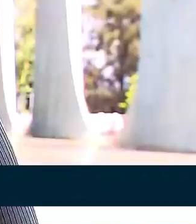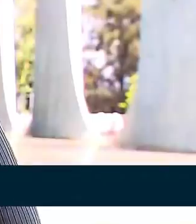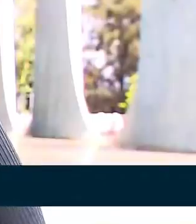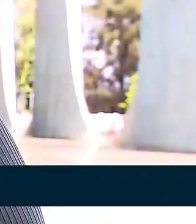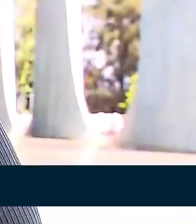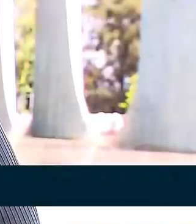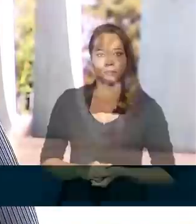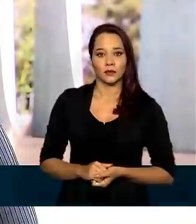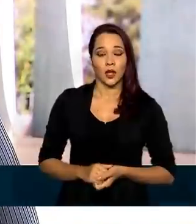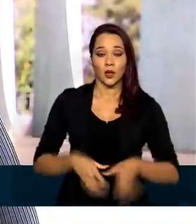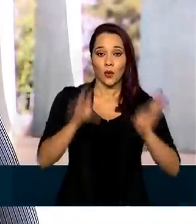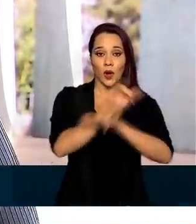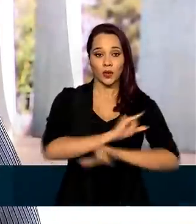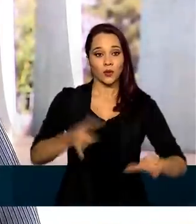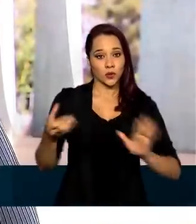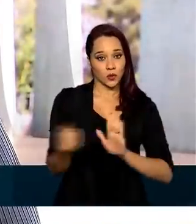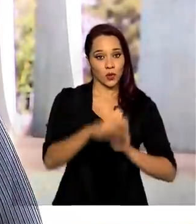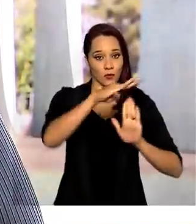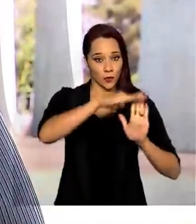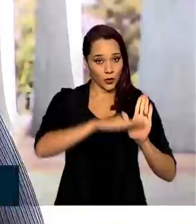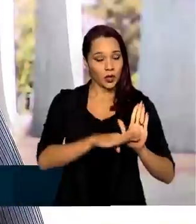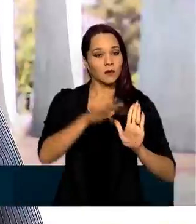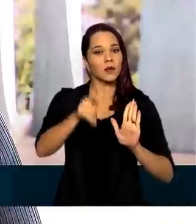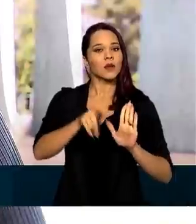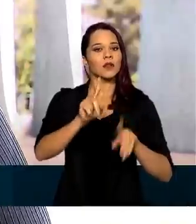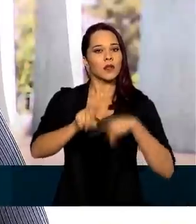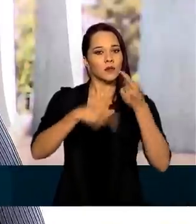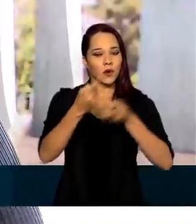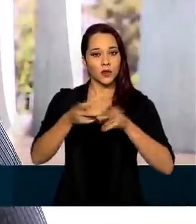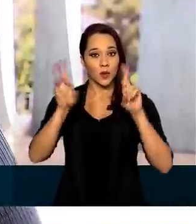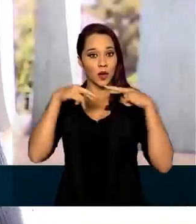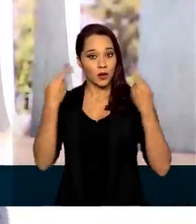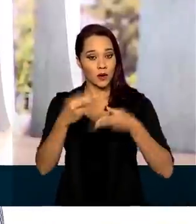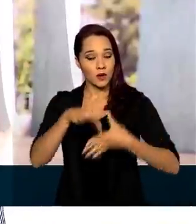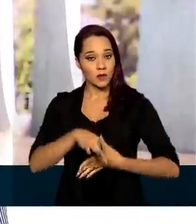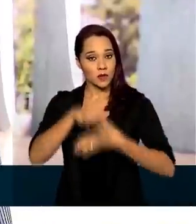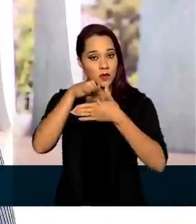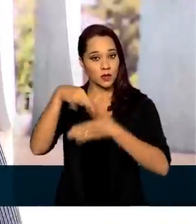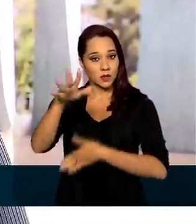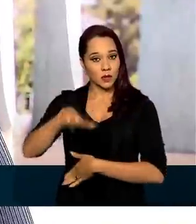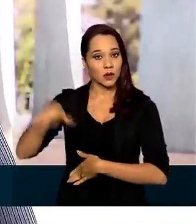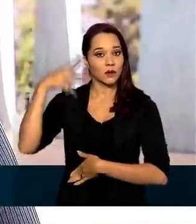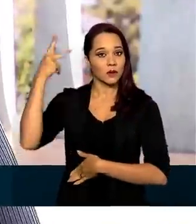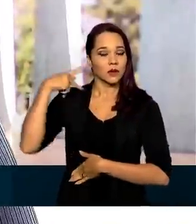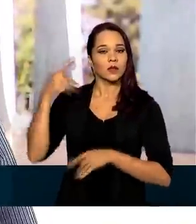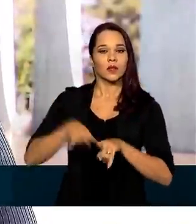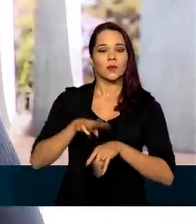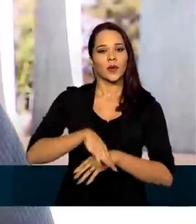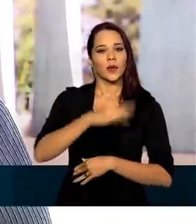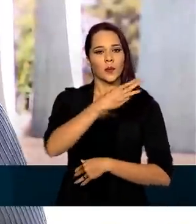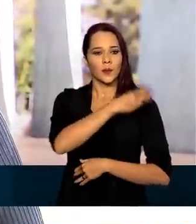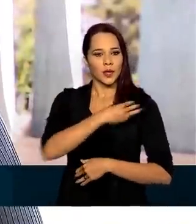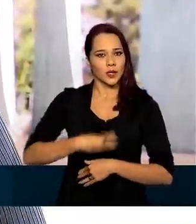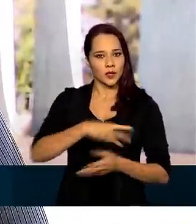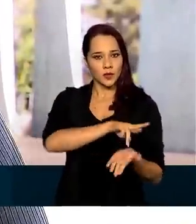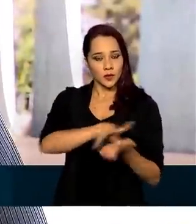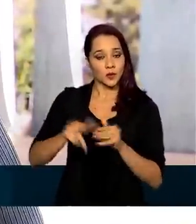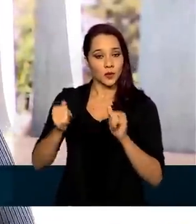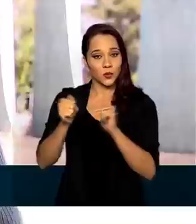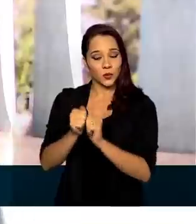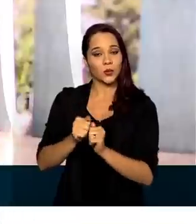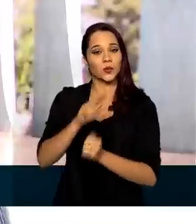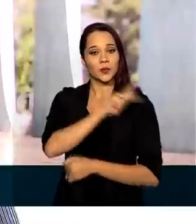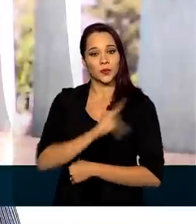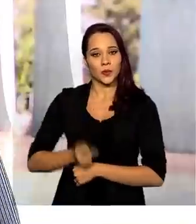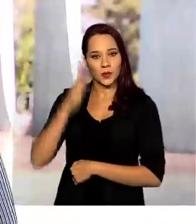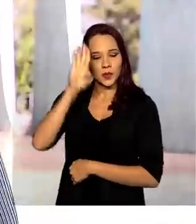possível. O anúncio do novo programa foi feito após uma reunião de líderes partidários e ministros com o presidente Jair Bolsonaro